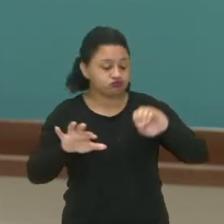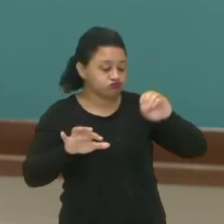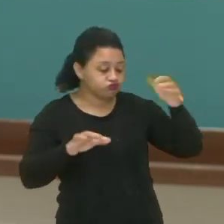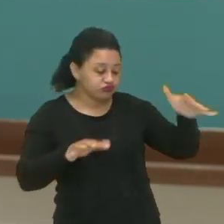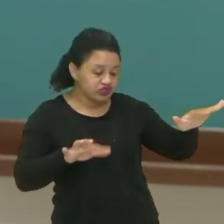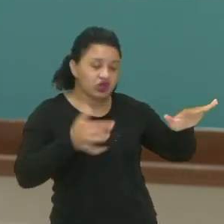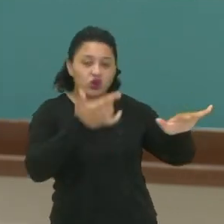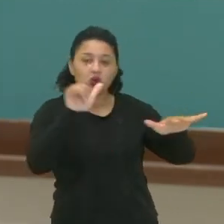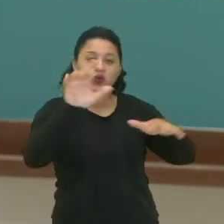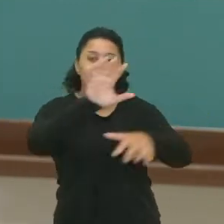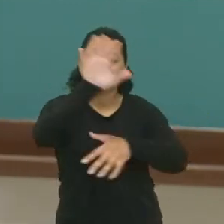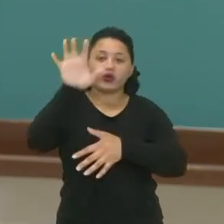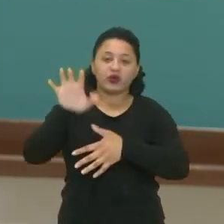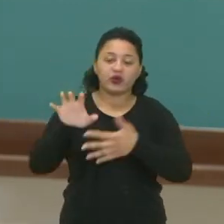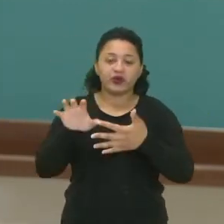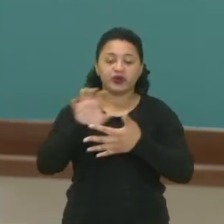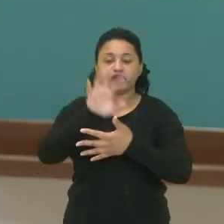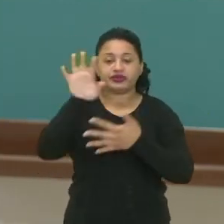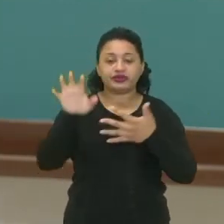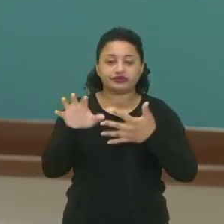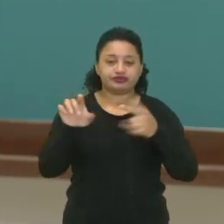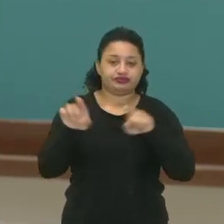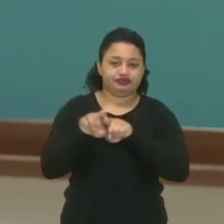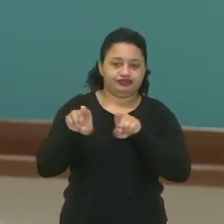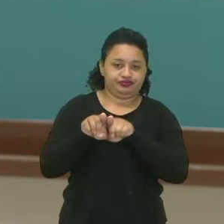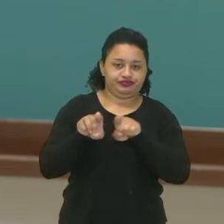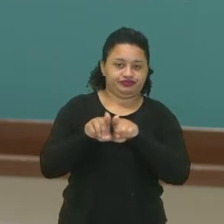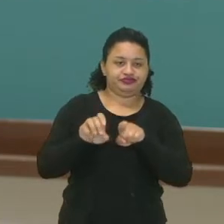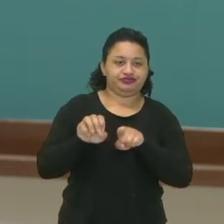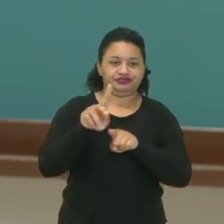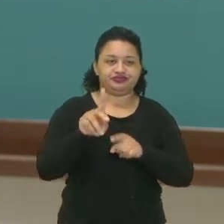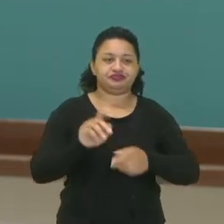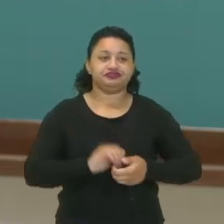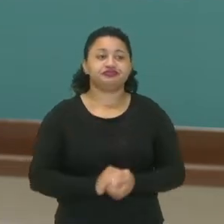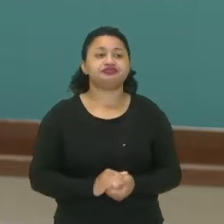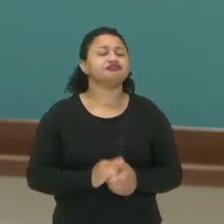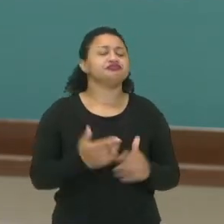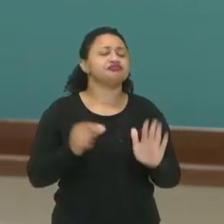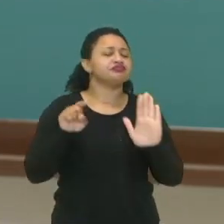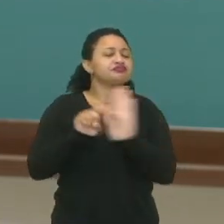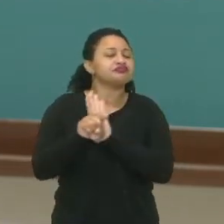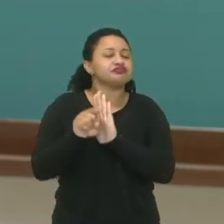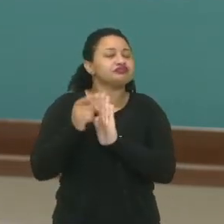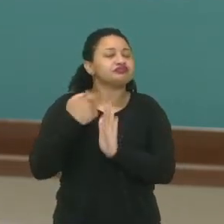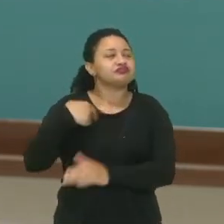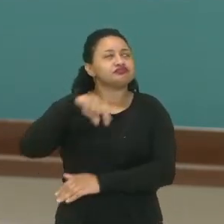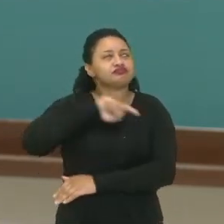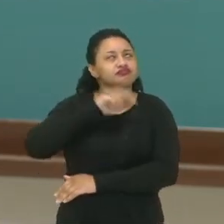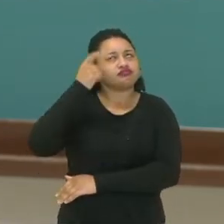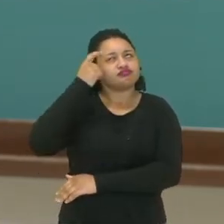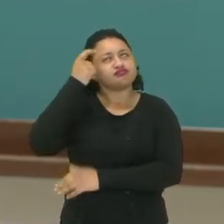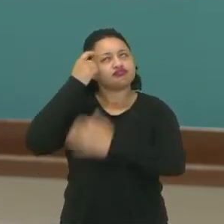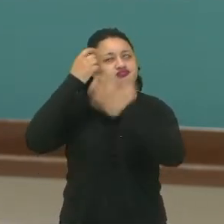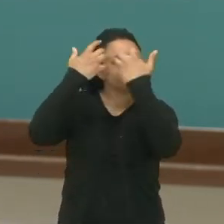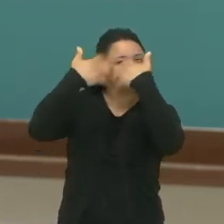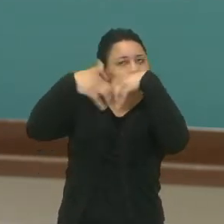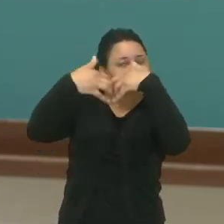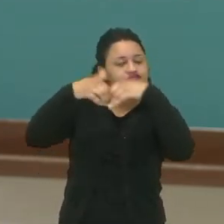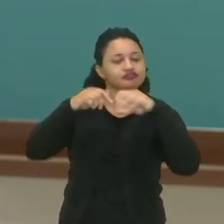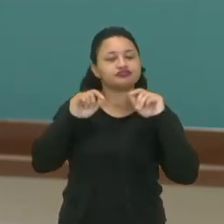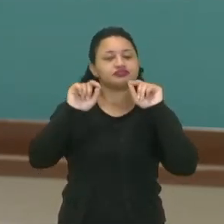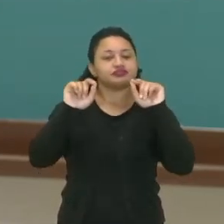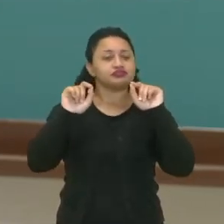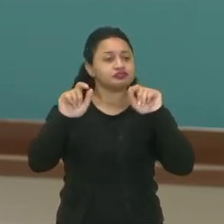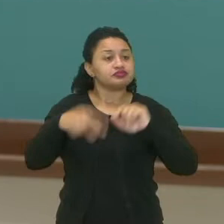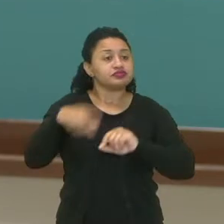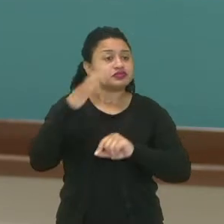os outros continentes, vamos ver tudo isso daí, beleza? Perguntas norteadoras para a gente refletir. Vocês sabem como